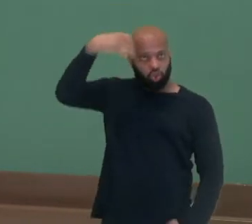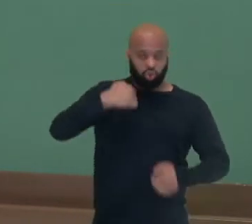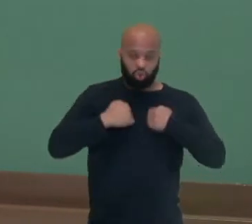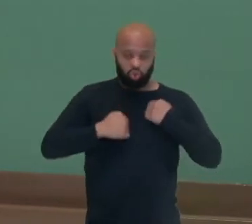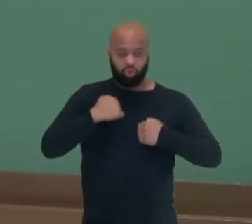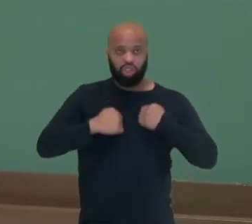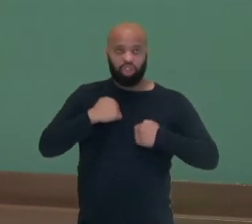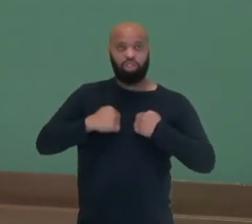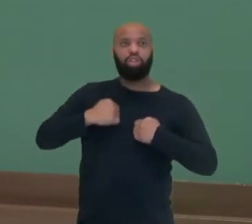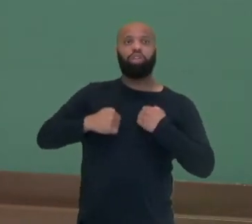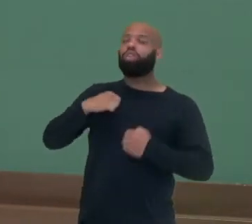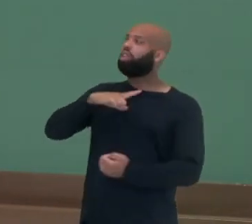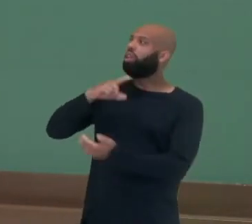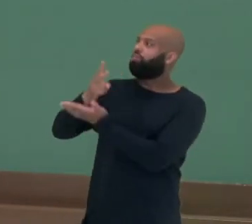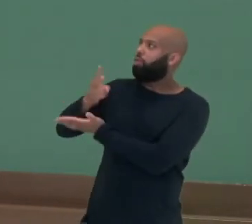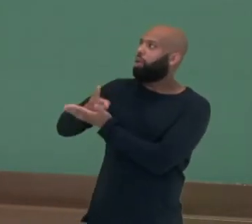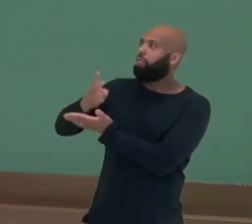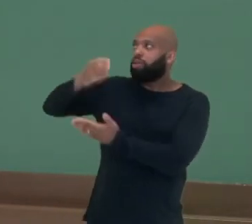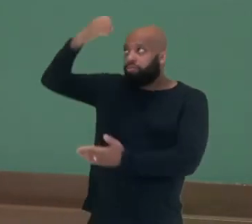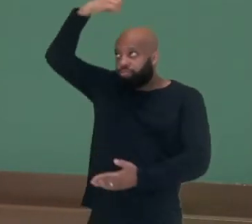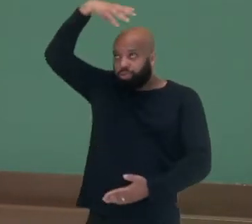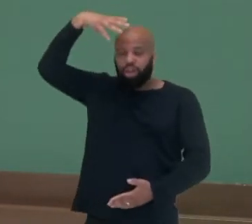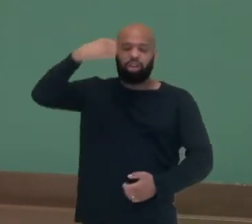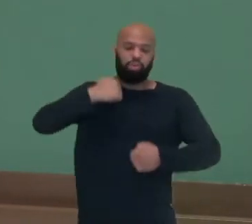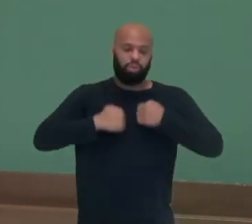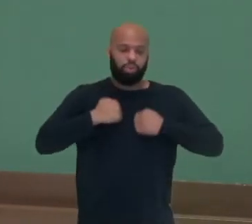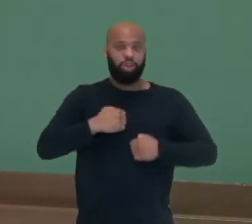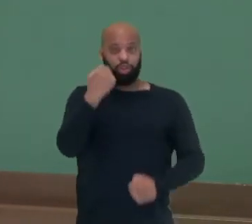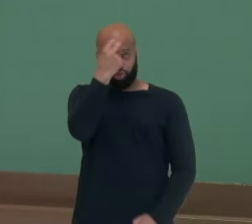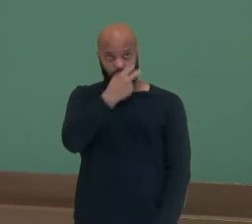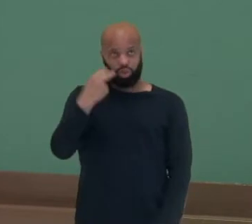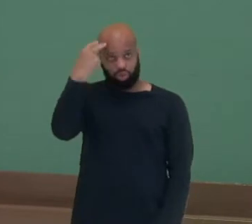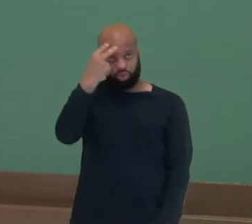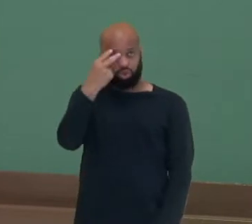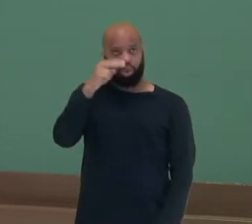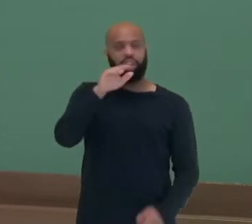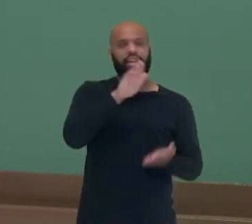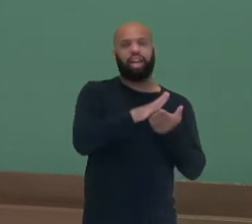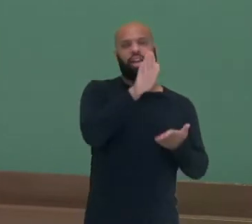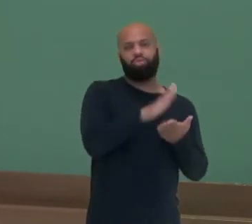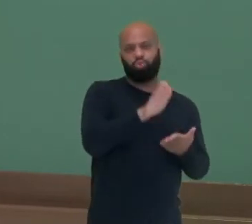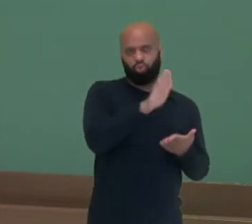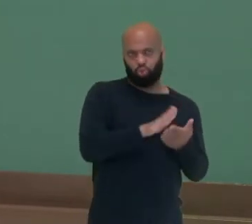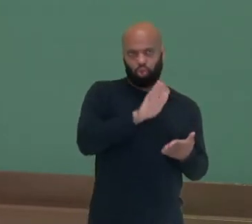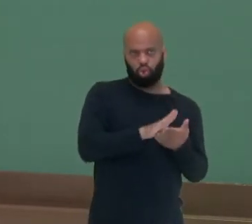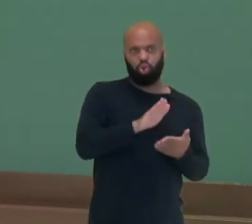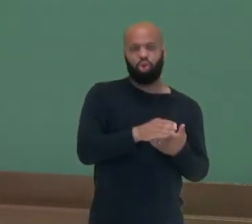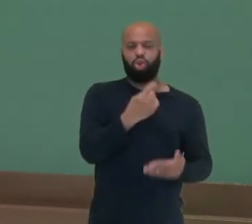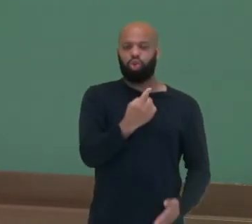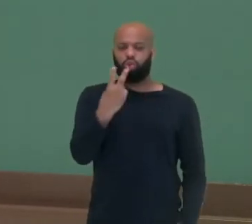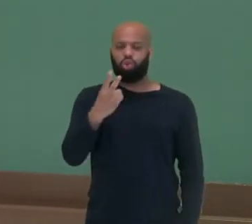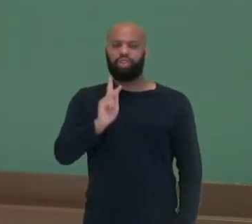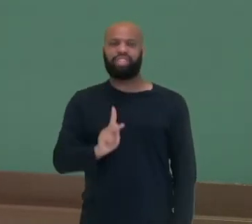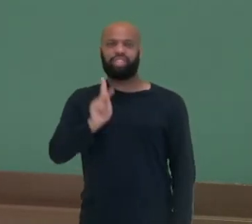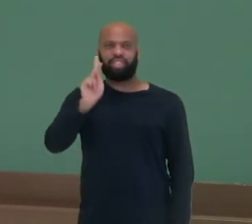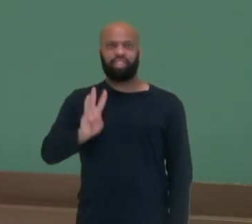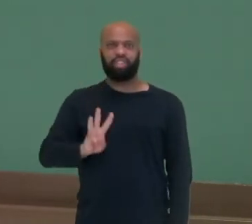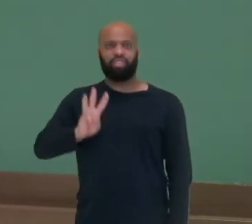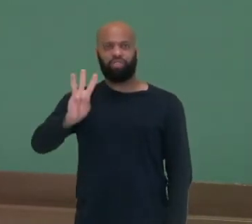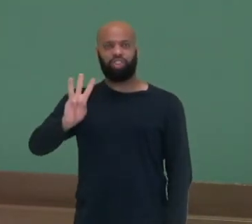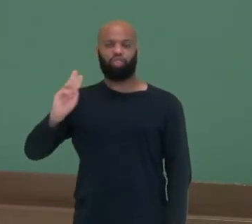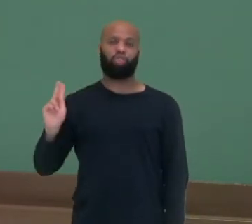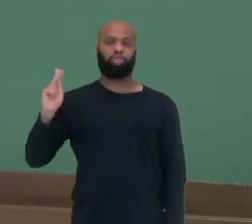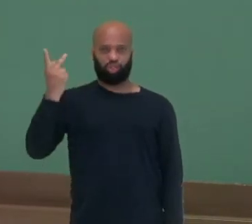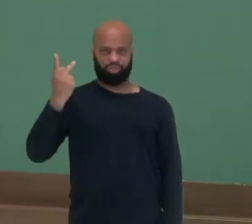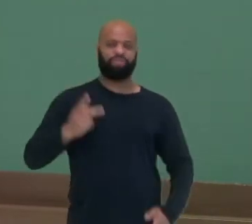que permaneceu ligado por 2 horas consome 12 quilowatts